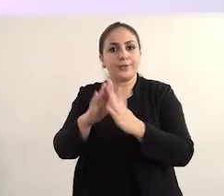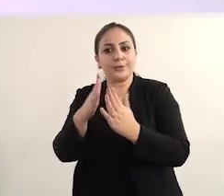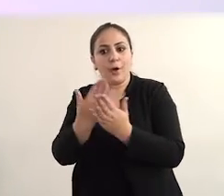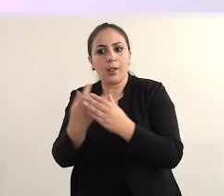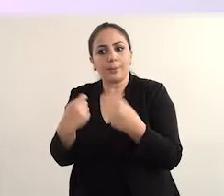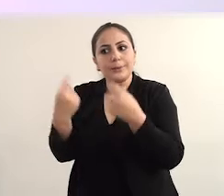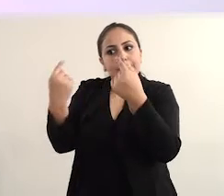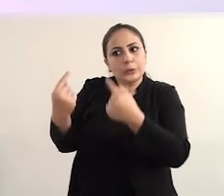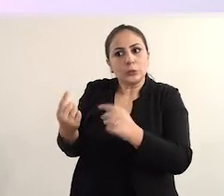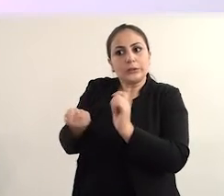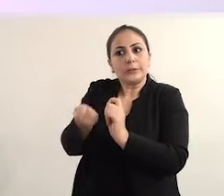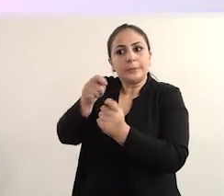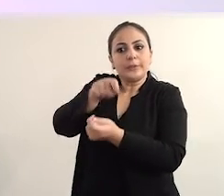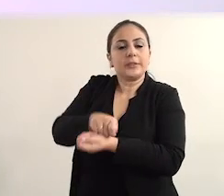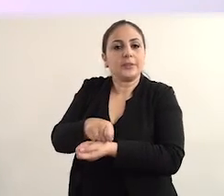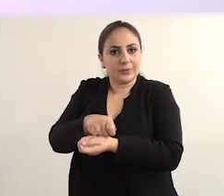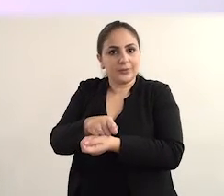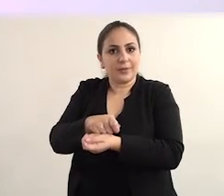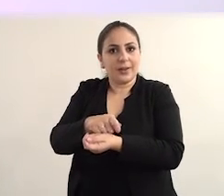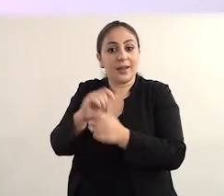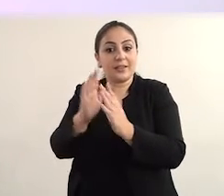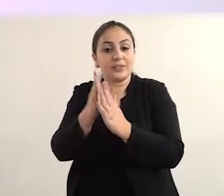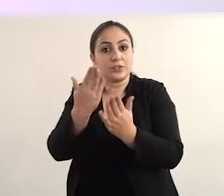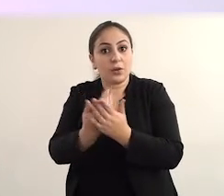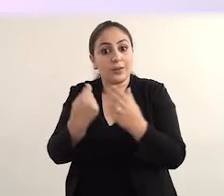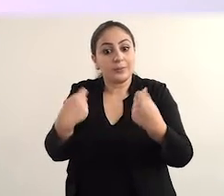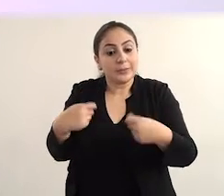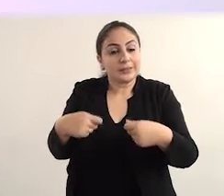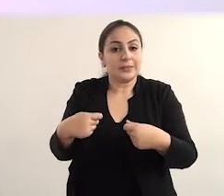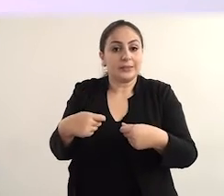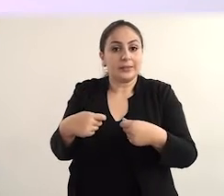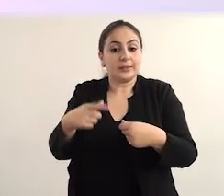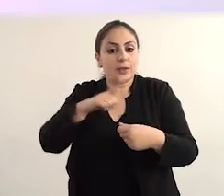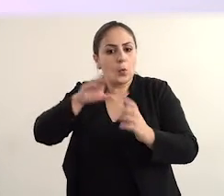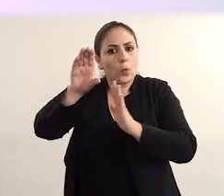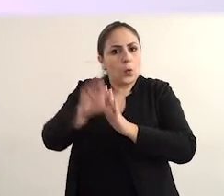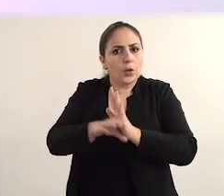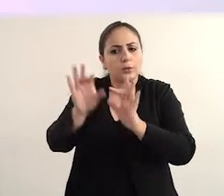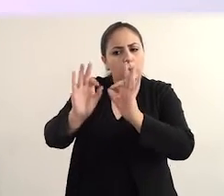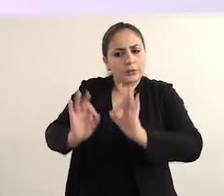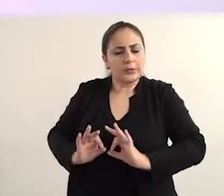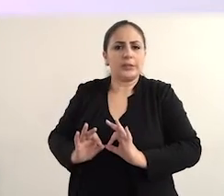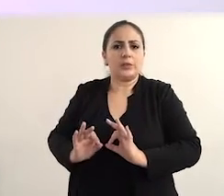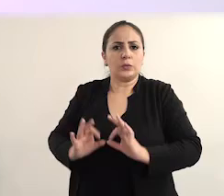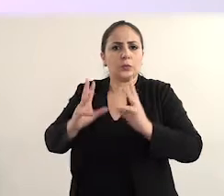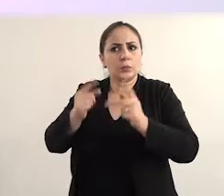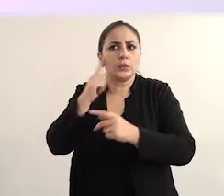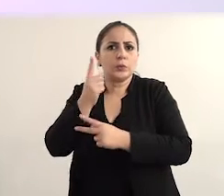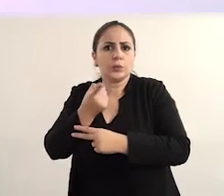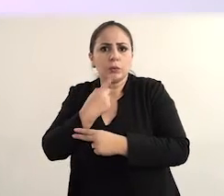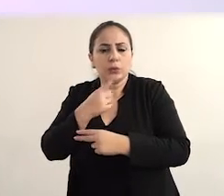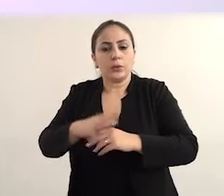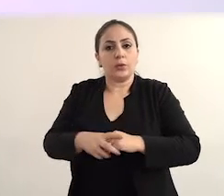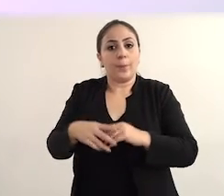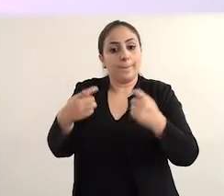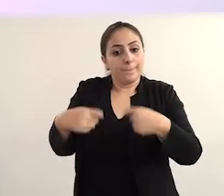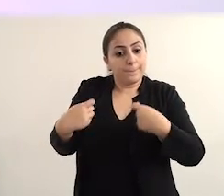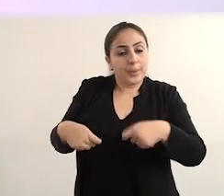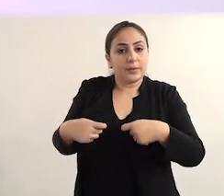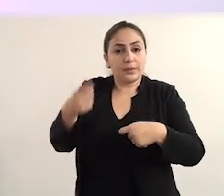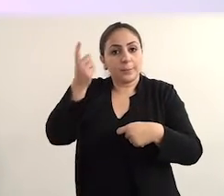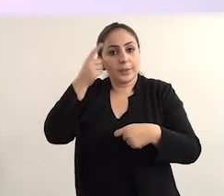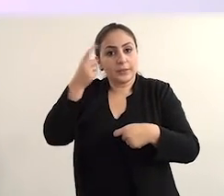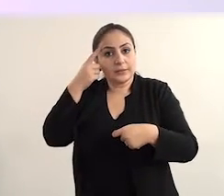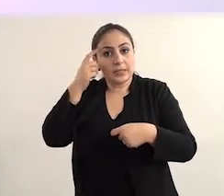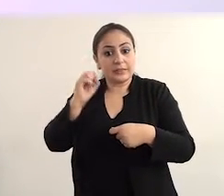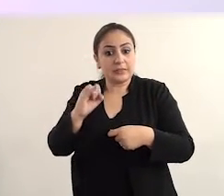que ter uma estrutura, né? Ela vai ter de ter esse currículo organizado para os surdos, ele vai ter de ter,